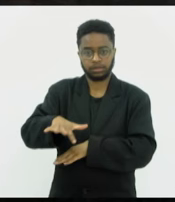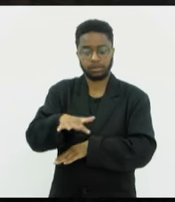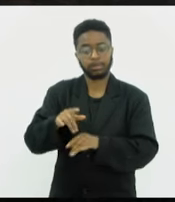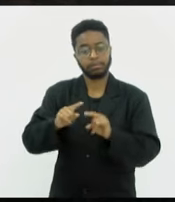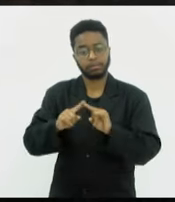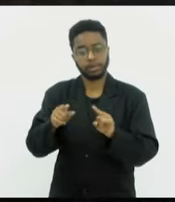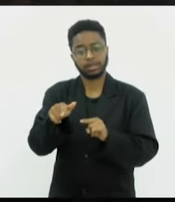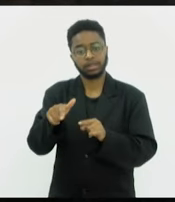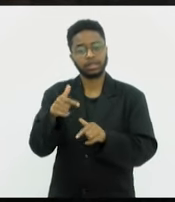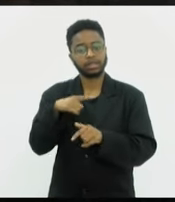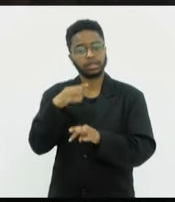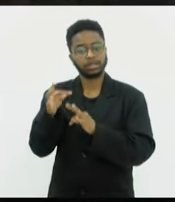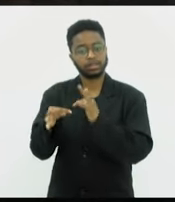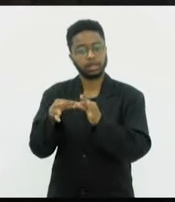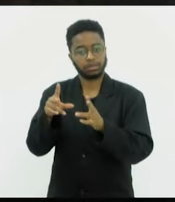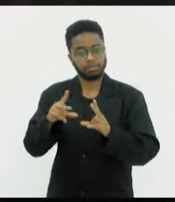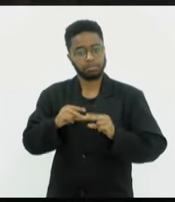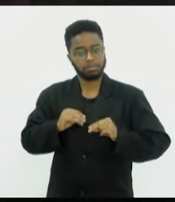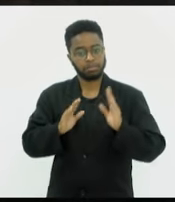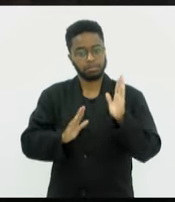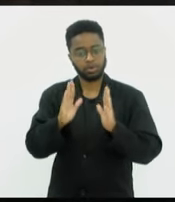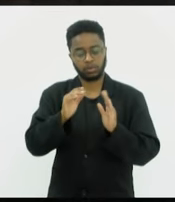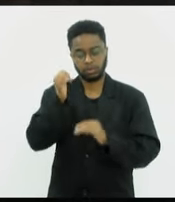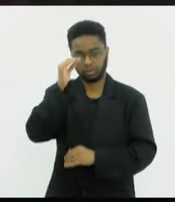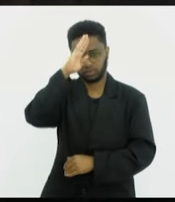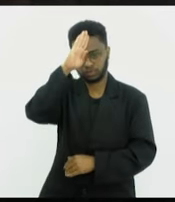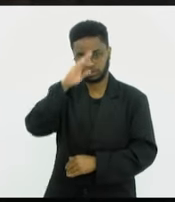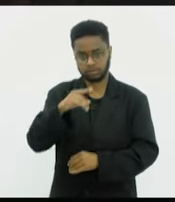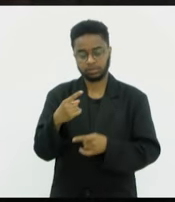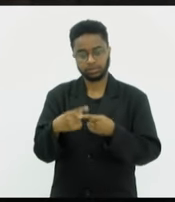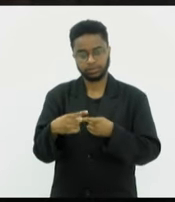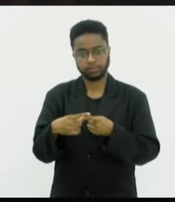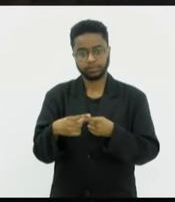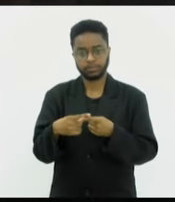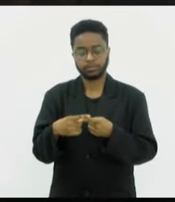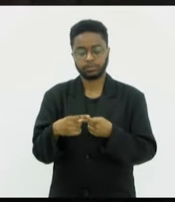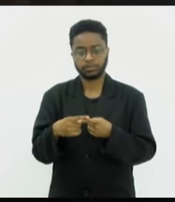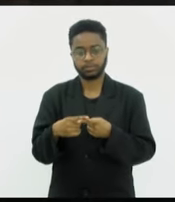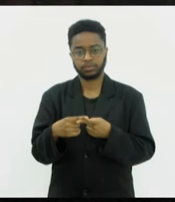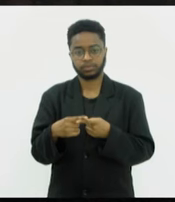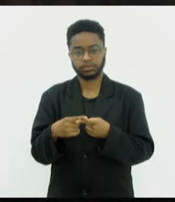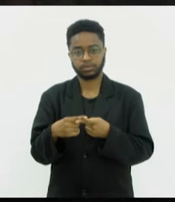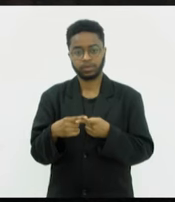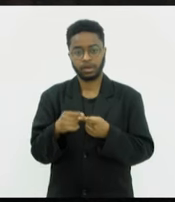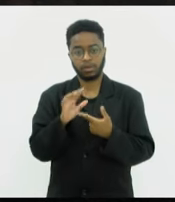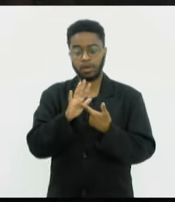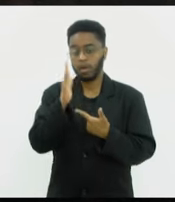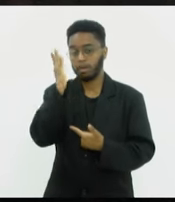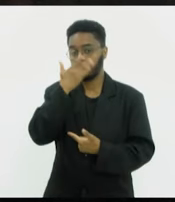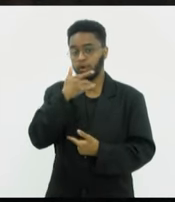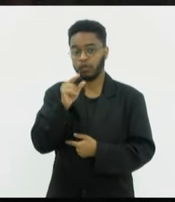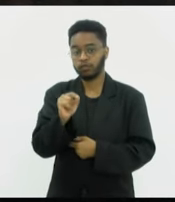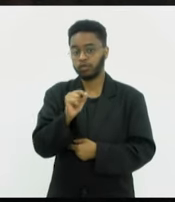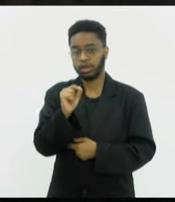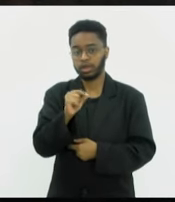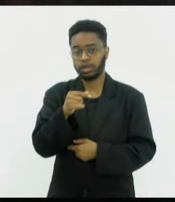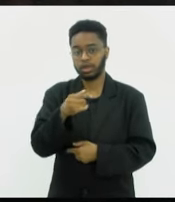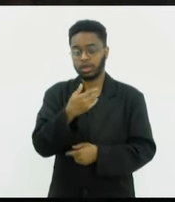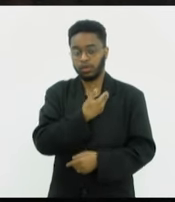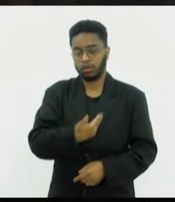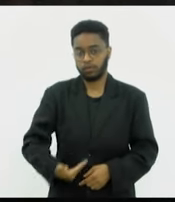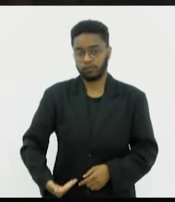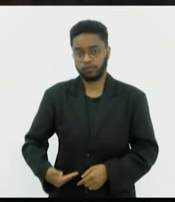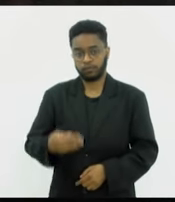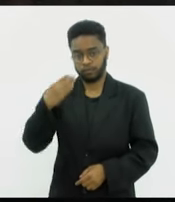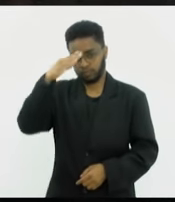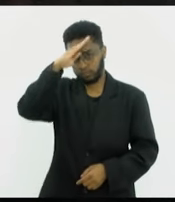o tratamento que mereciam no governo Bolsonaro. A maior prova disso é que o governo Bolsonaro, o índice